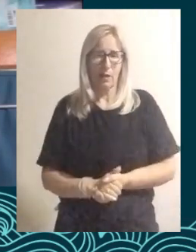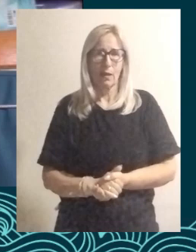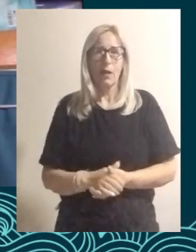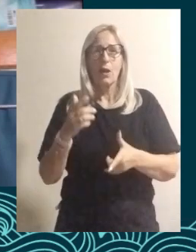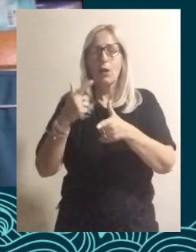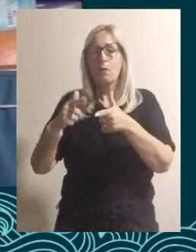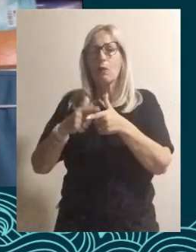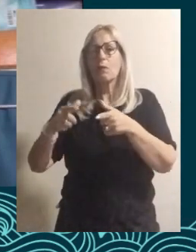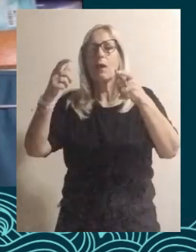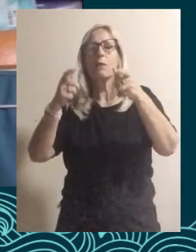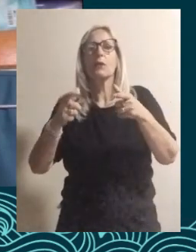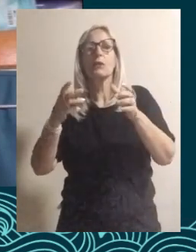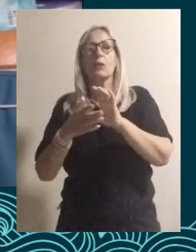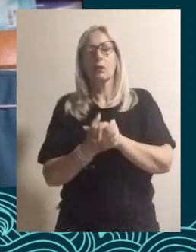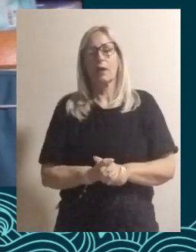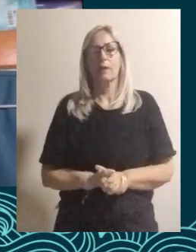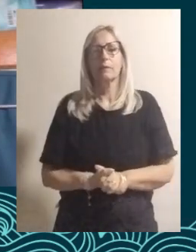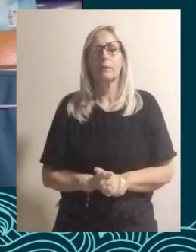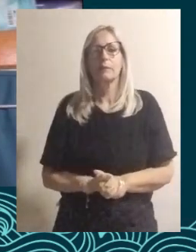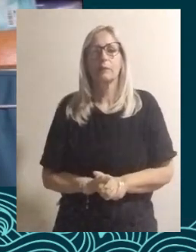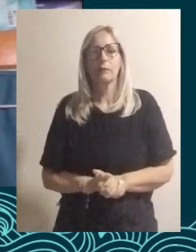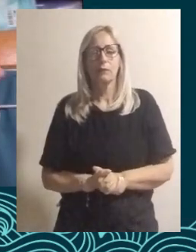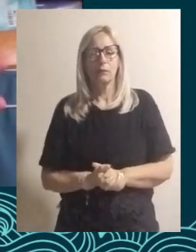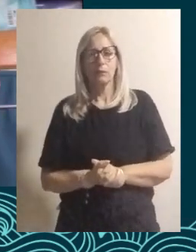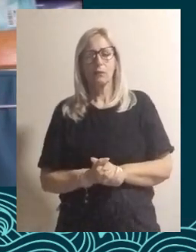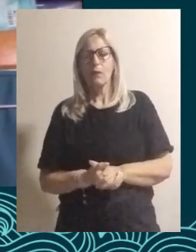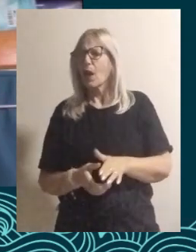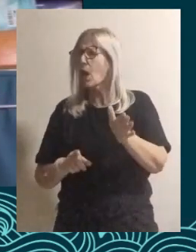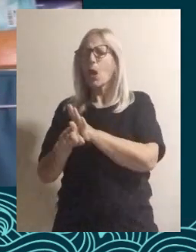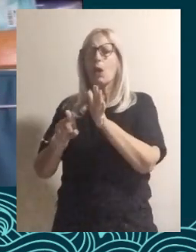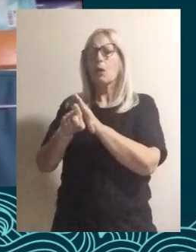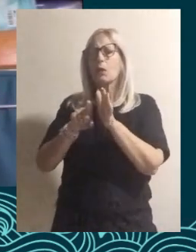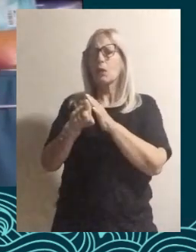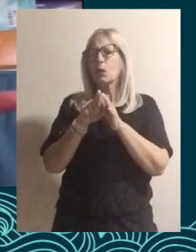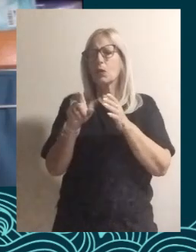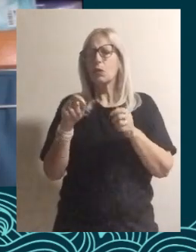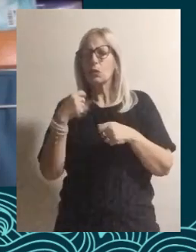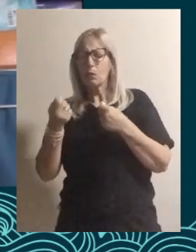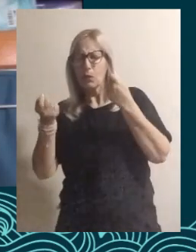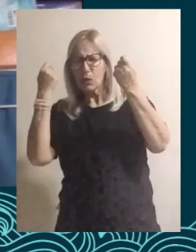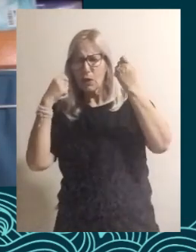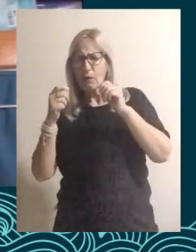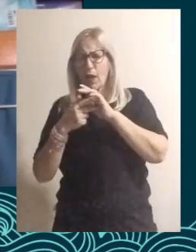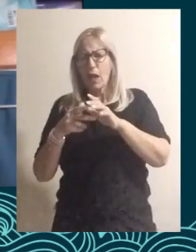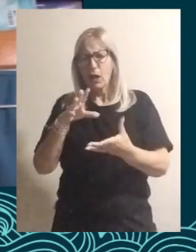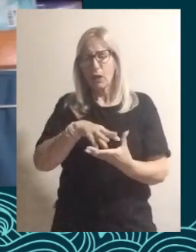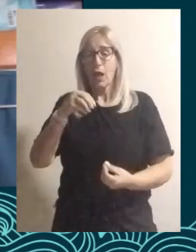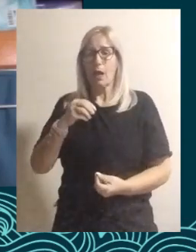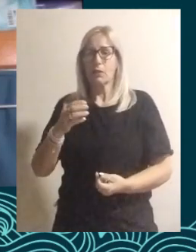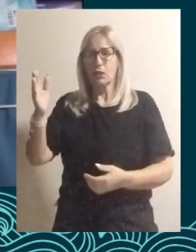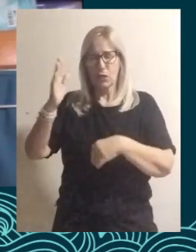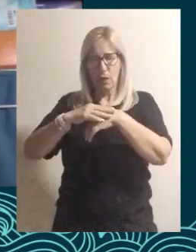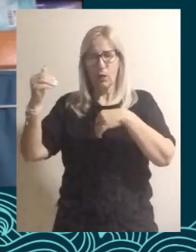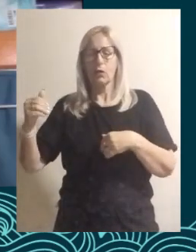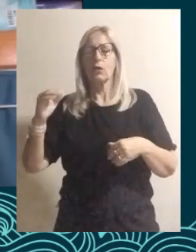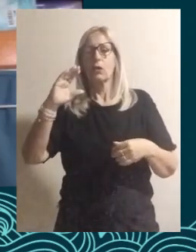lugar. E aí eu pensei, bom, problemas locais, soluções locais. Eu perguntei quem é que podia falar com esses